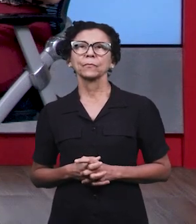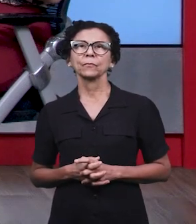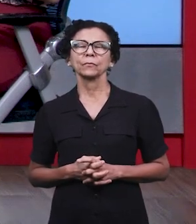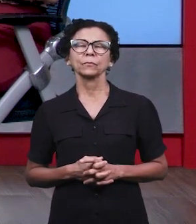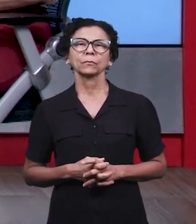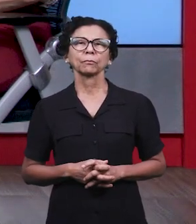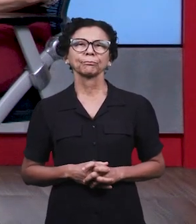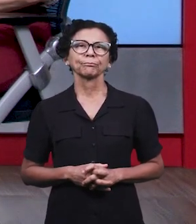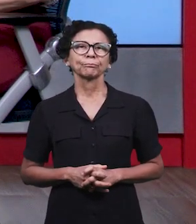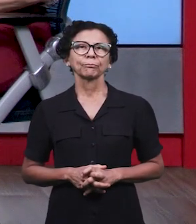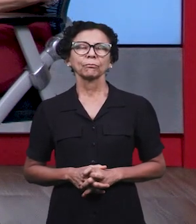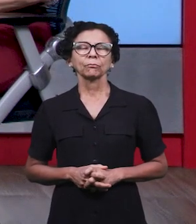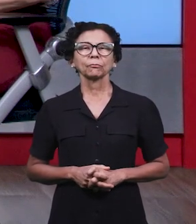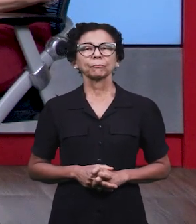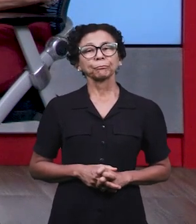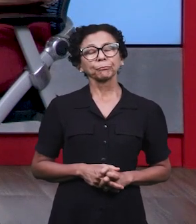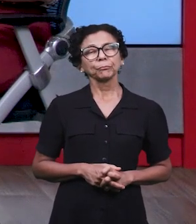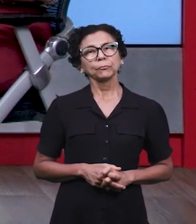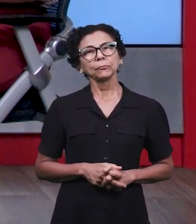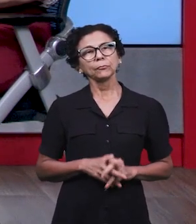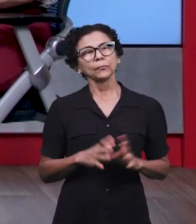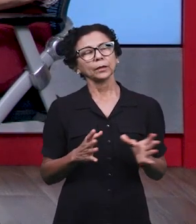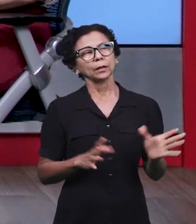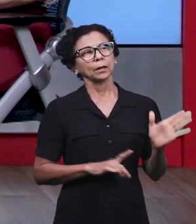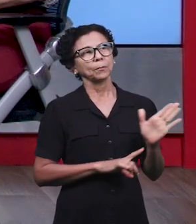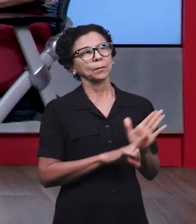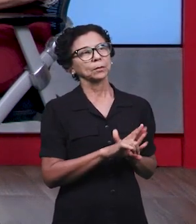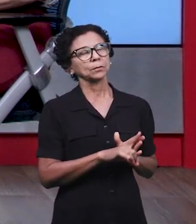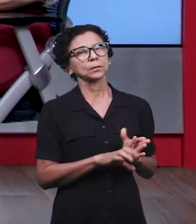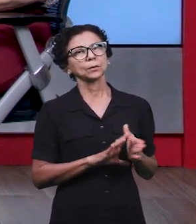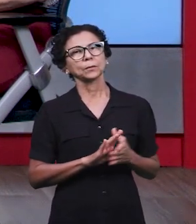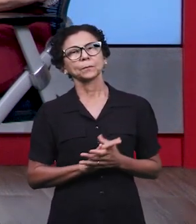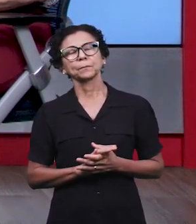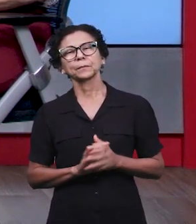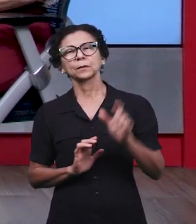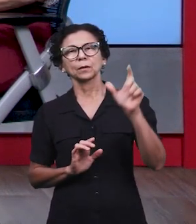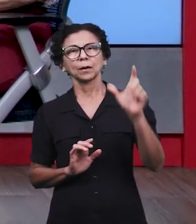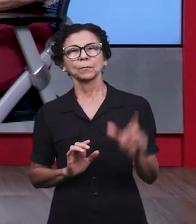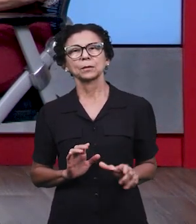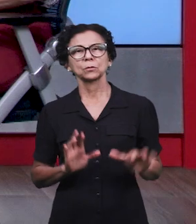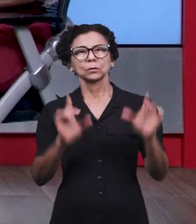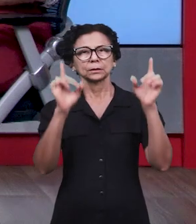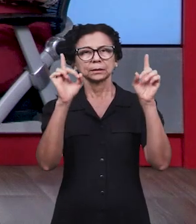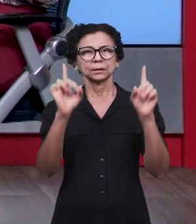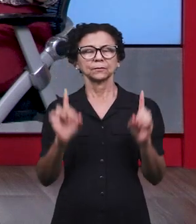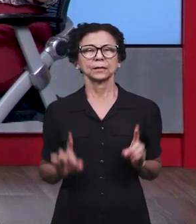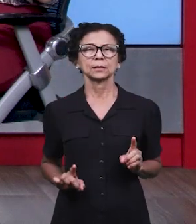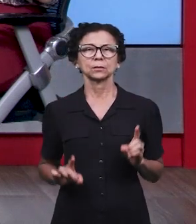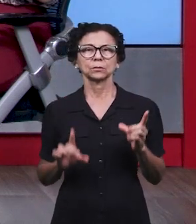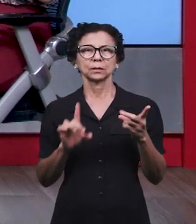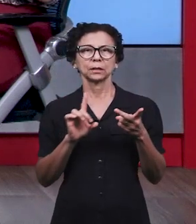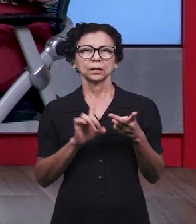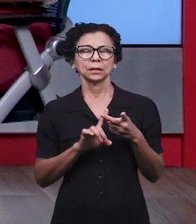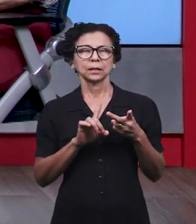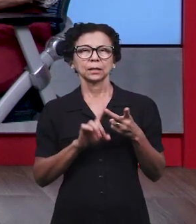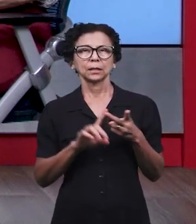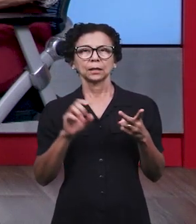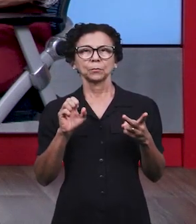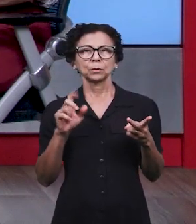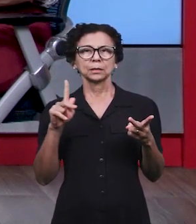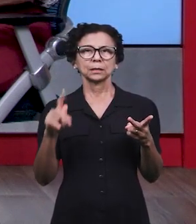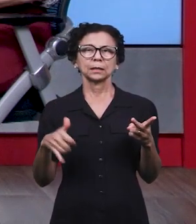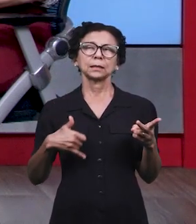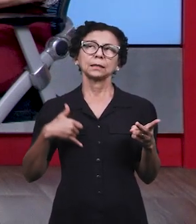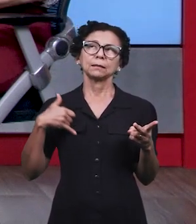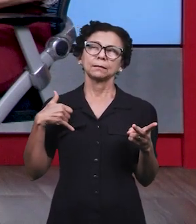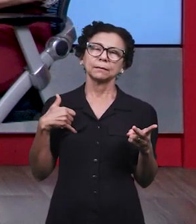diferenças significativas entre a aposentadoria de uma pessoa com deficiência e a aposentadoria por idade